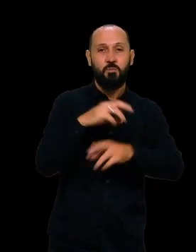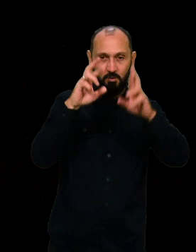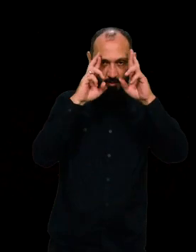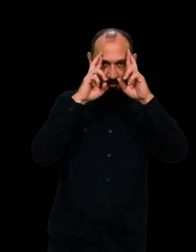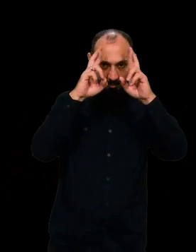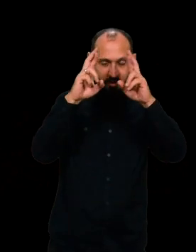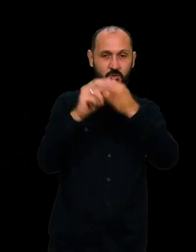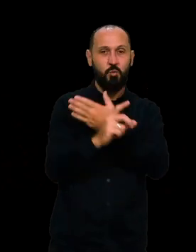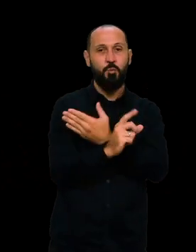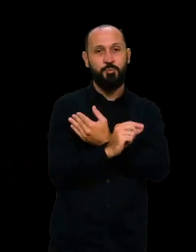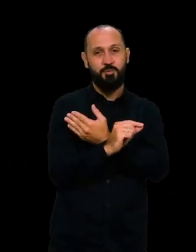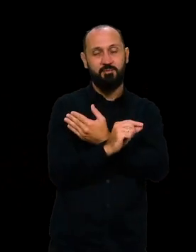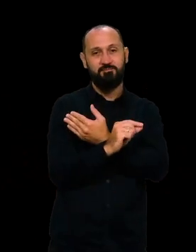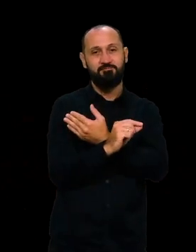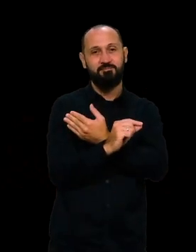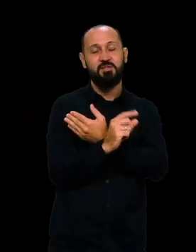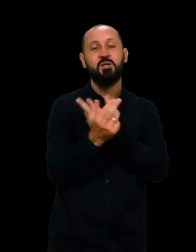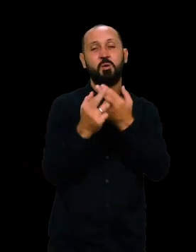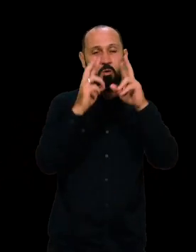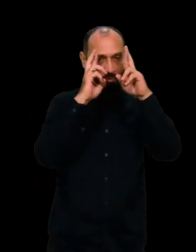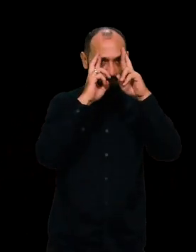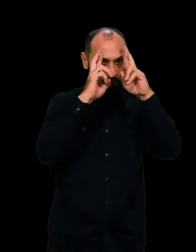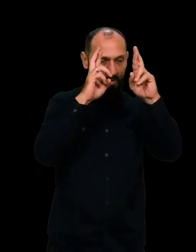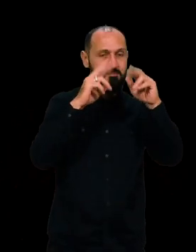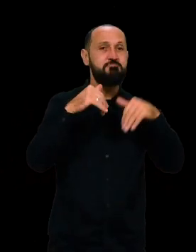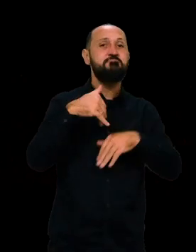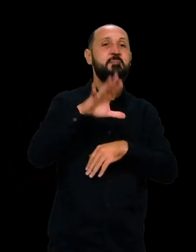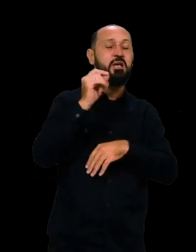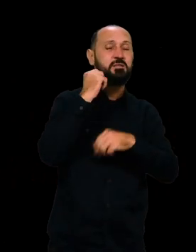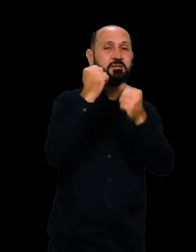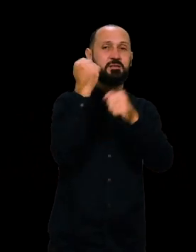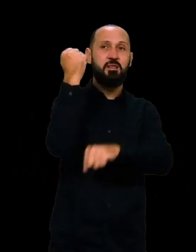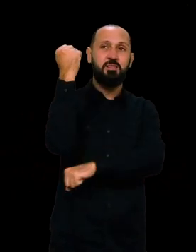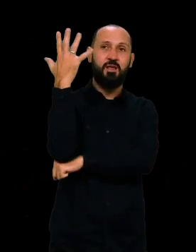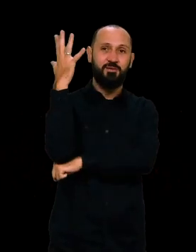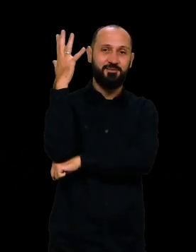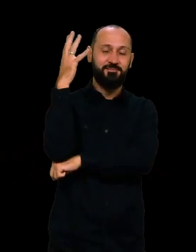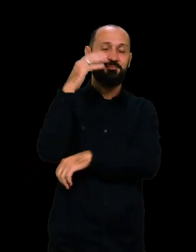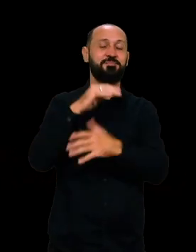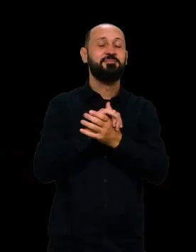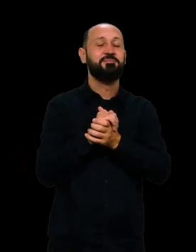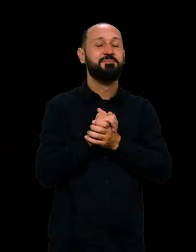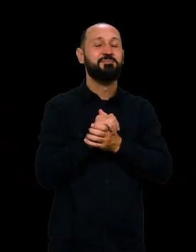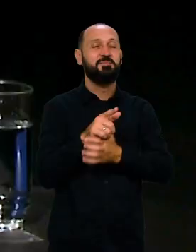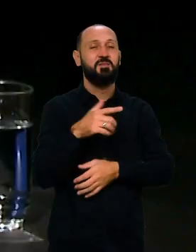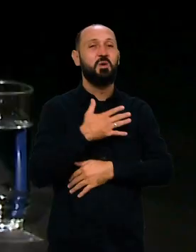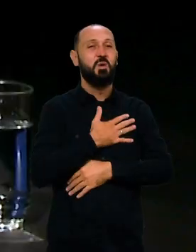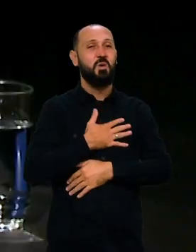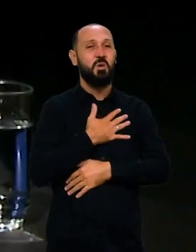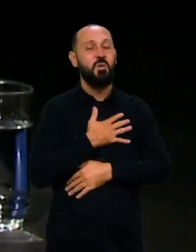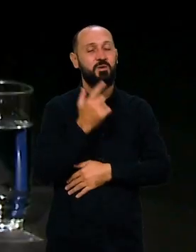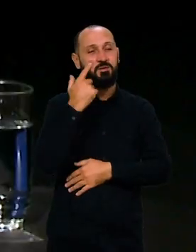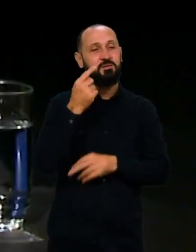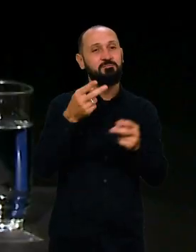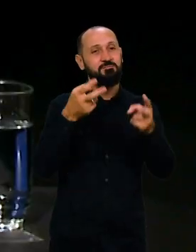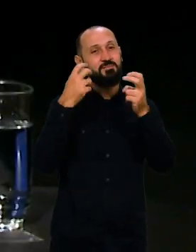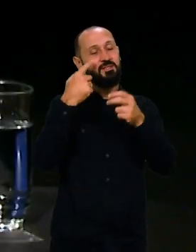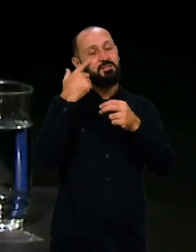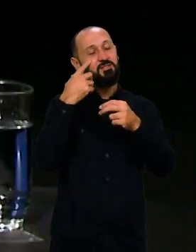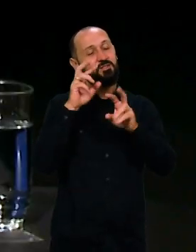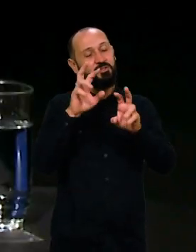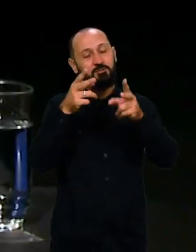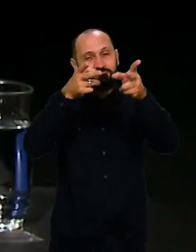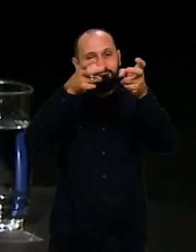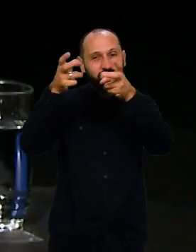sentimento a respeito da cultura pantaneira e que também dá respeito principalmente à natureza. E eu gosto